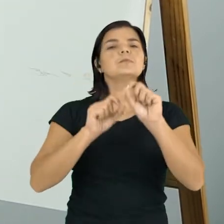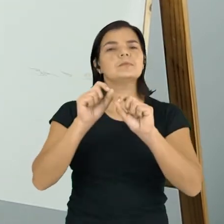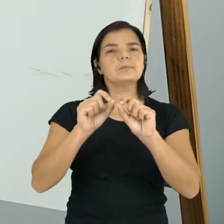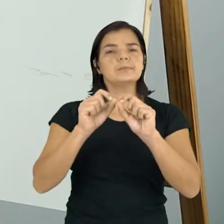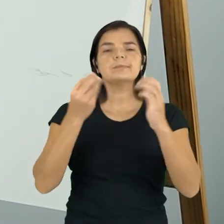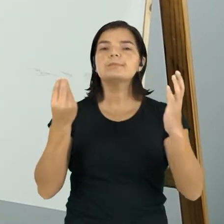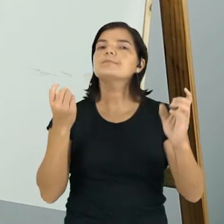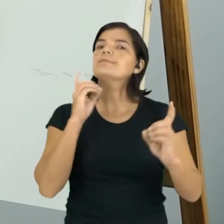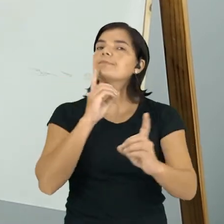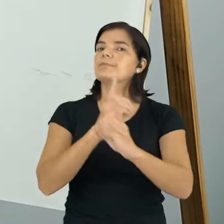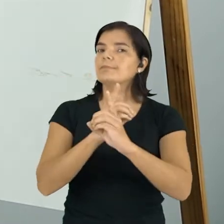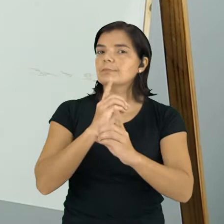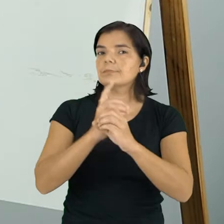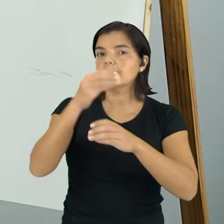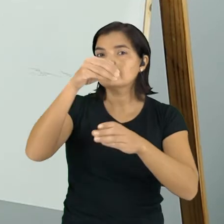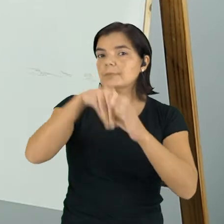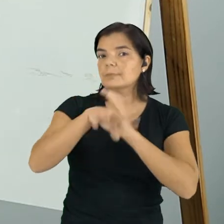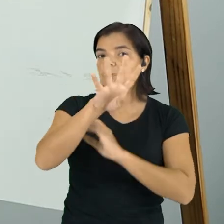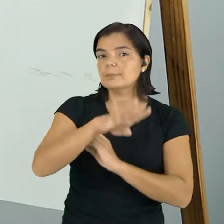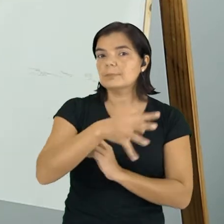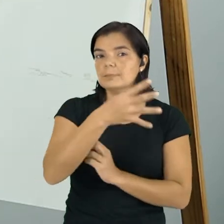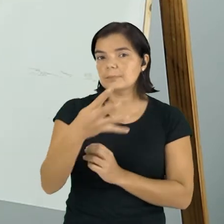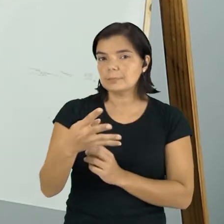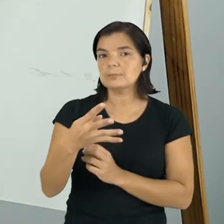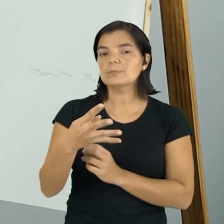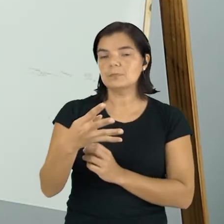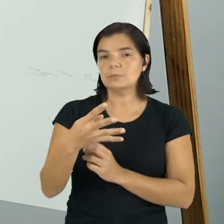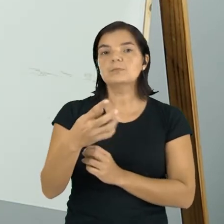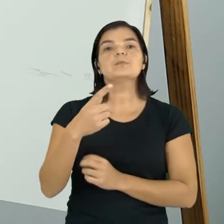vou encontrar dentro dessa